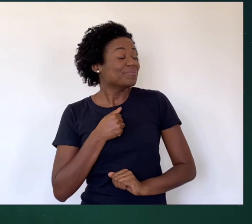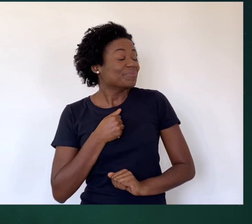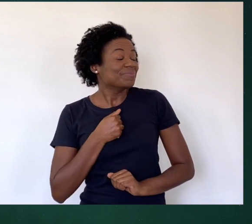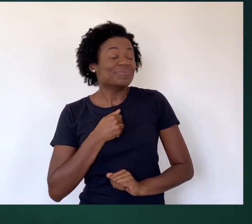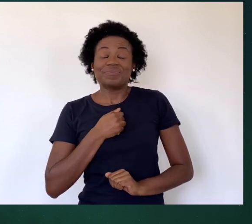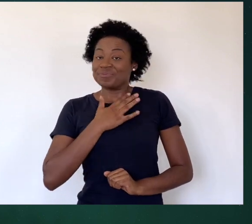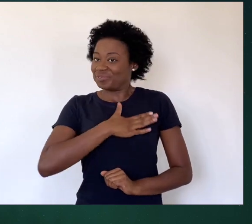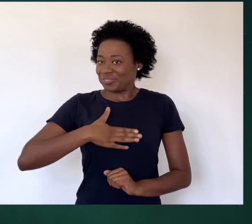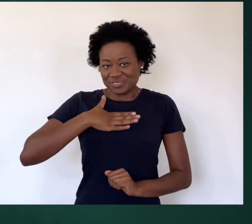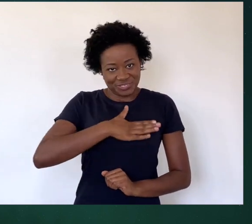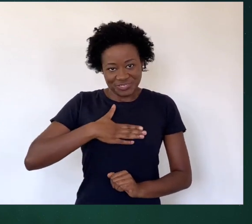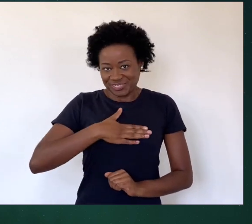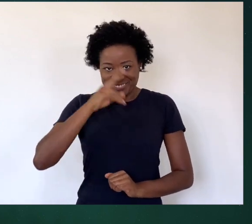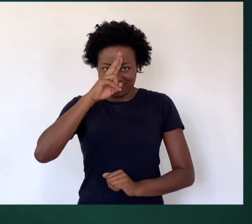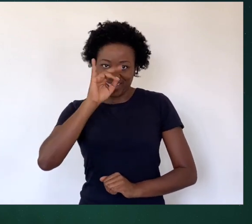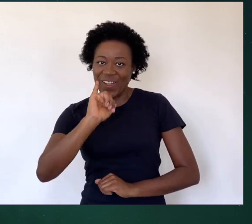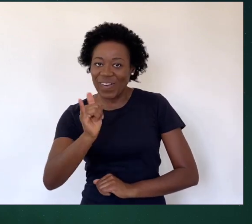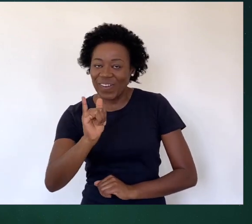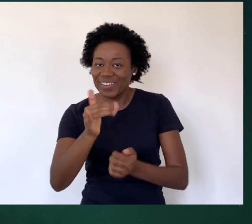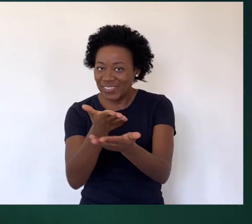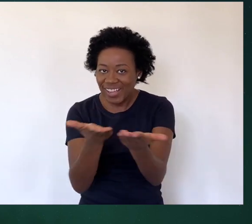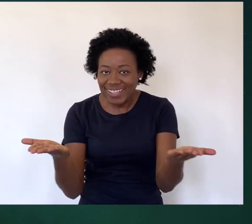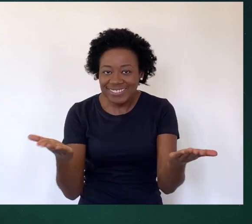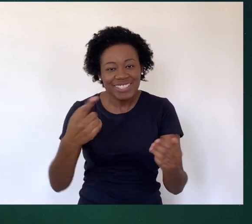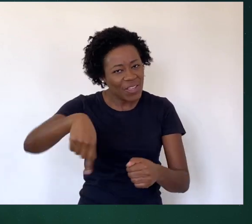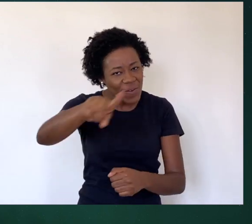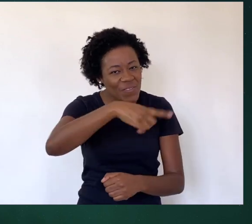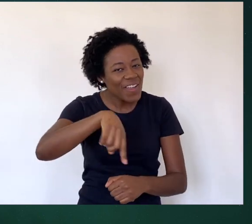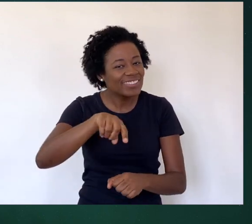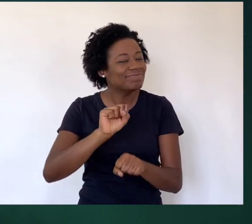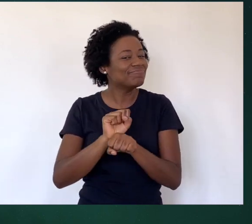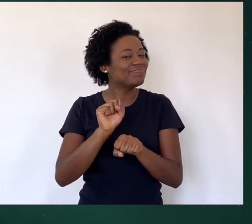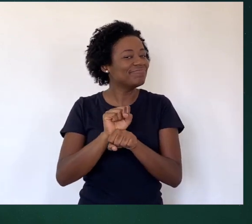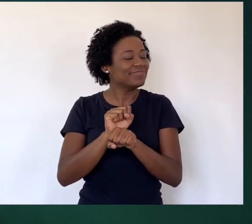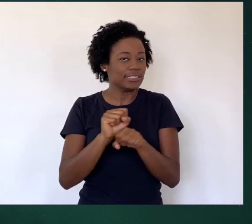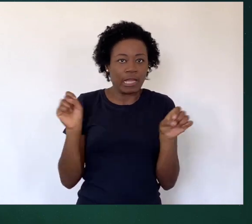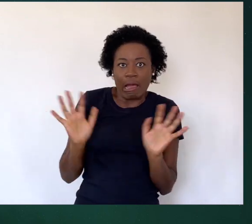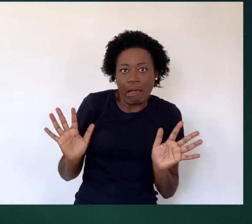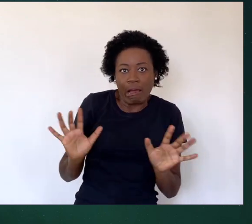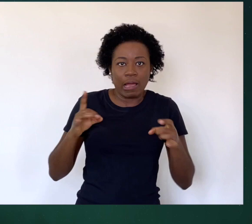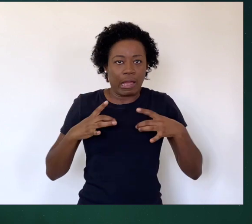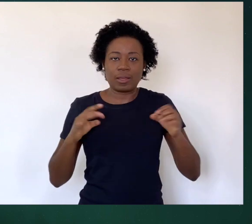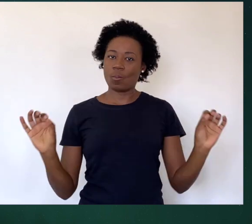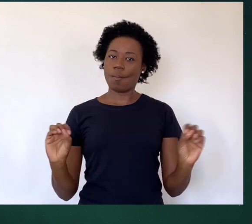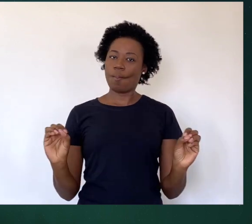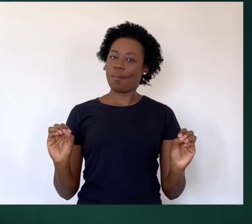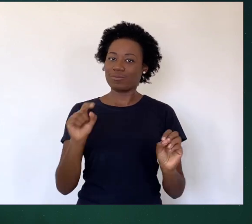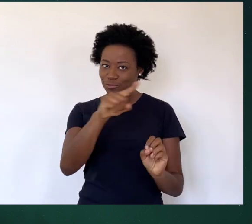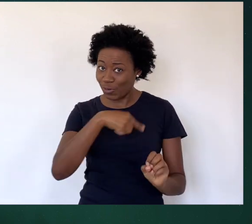Eu adorei contar essa história para vocês. Espero que vocês não tenham ficado com